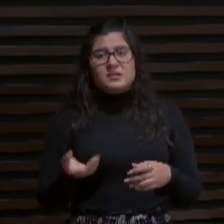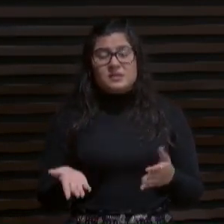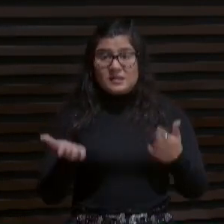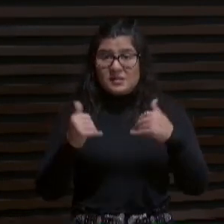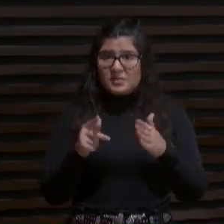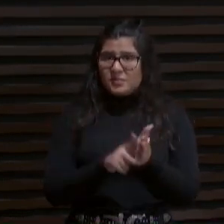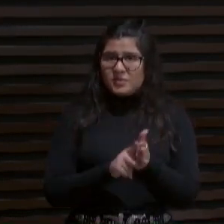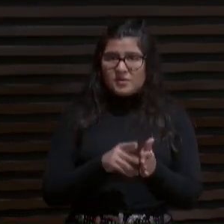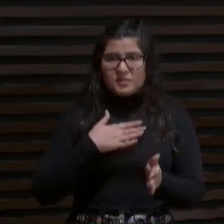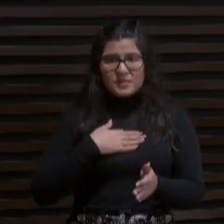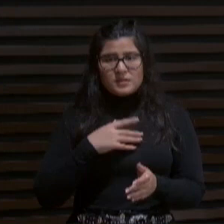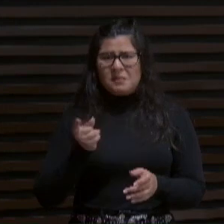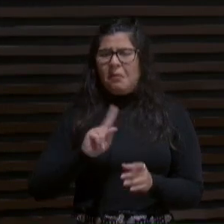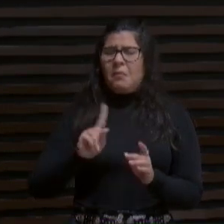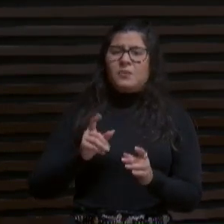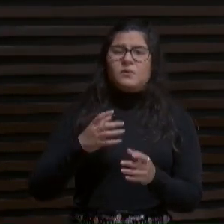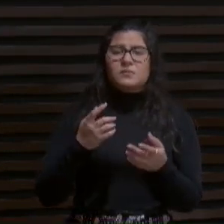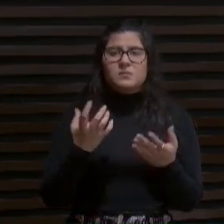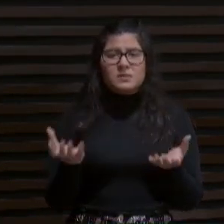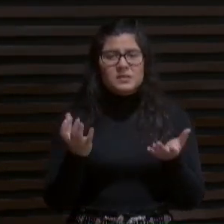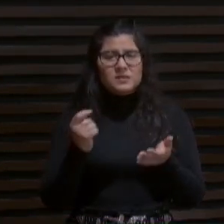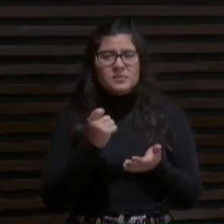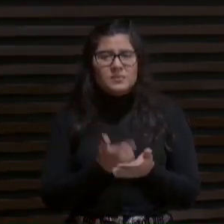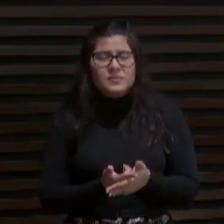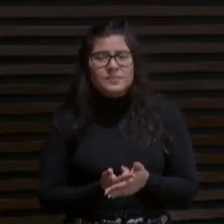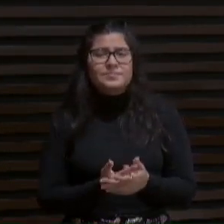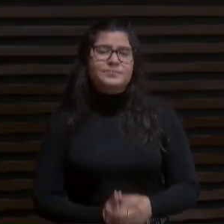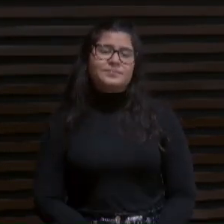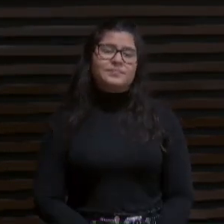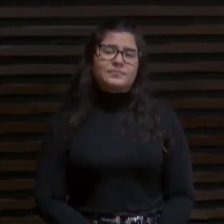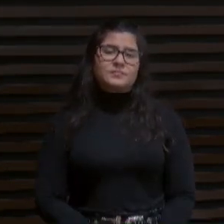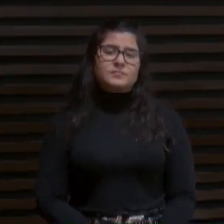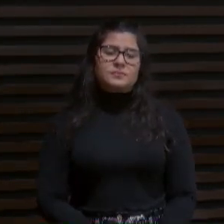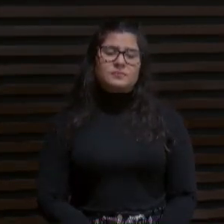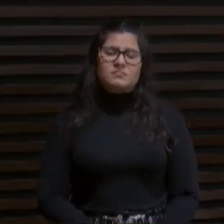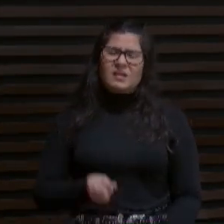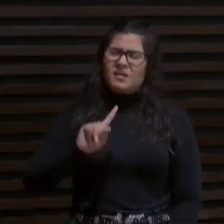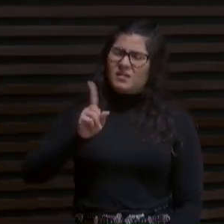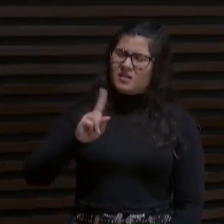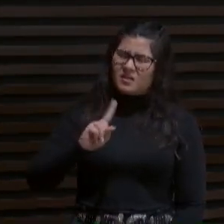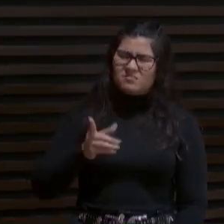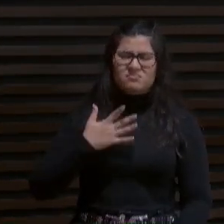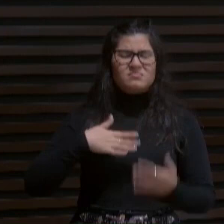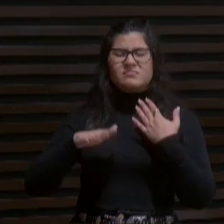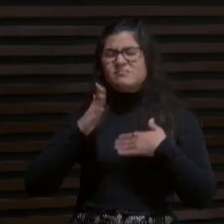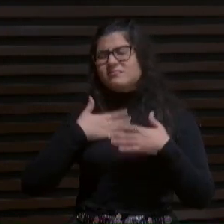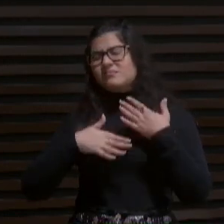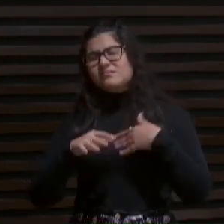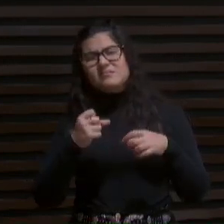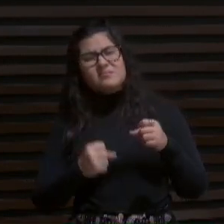eu quero comprar, eu quero pagar o preço que é dela, né? Eu falo, não, o que é isso, meu irmão? O que é essa espinha aqui